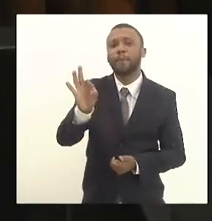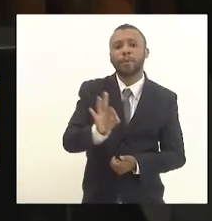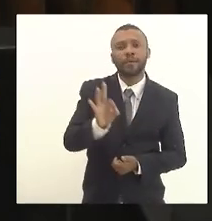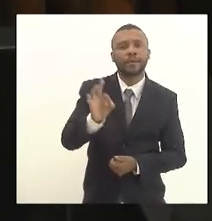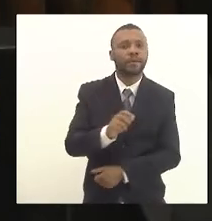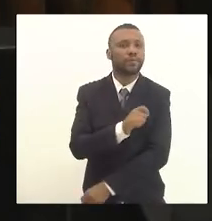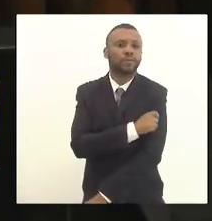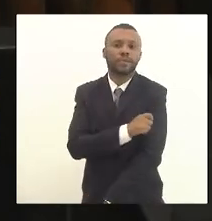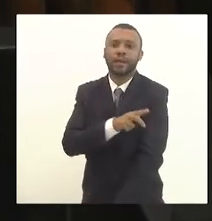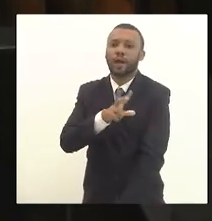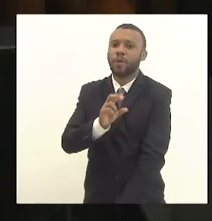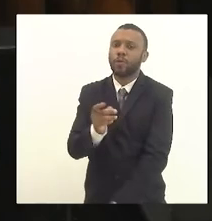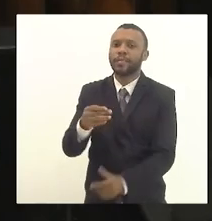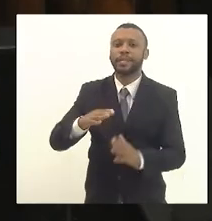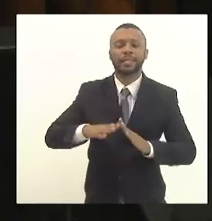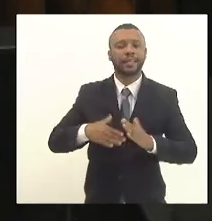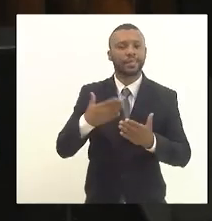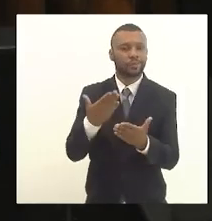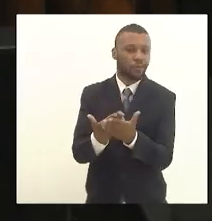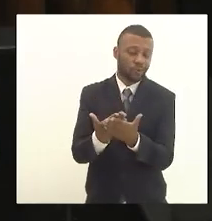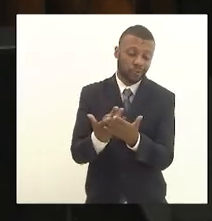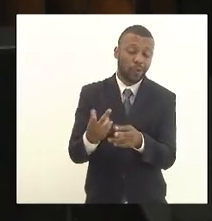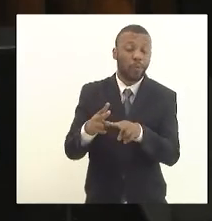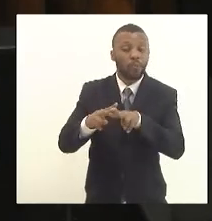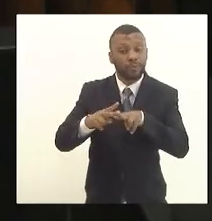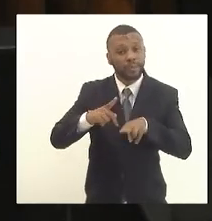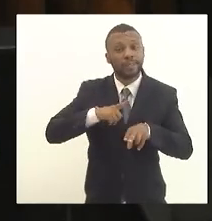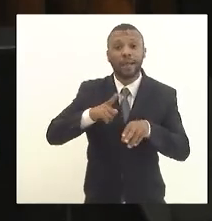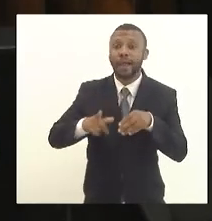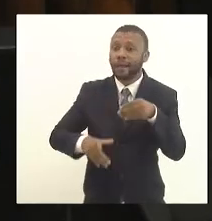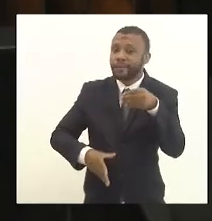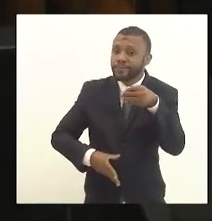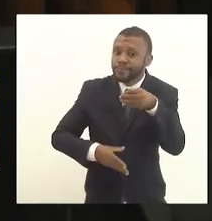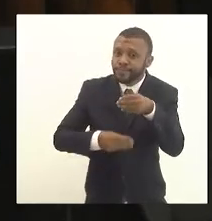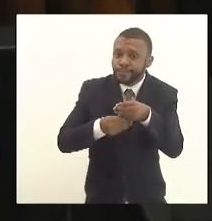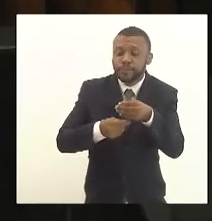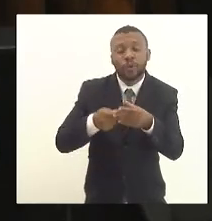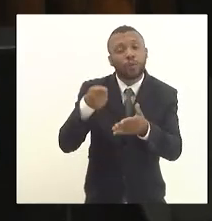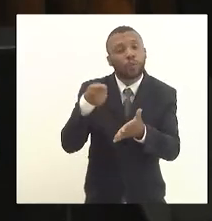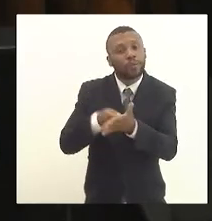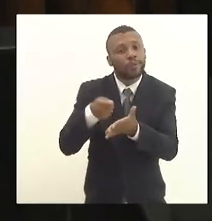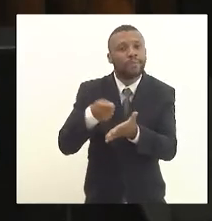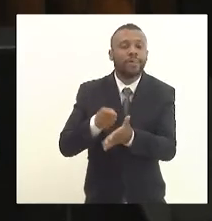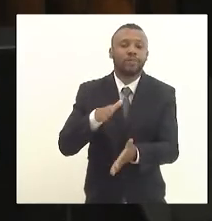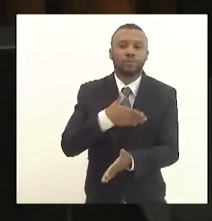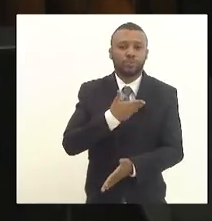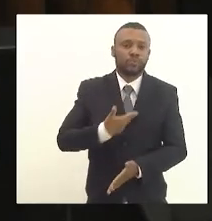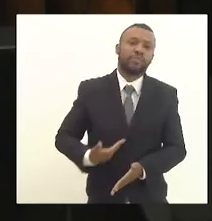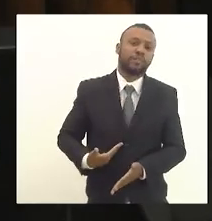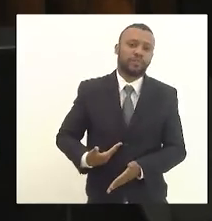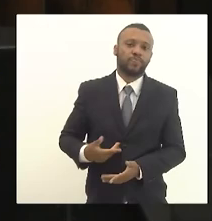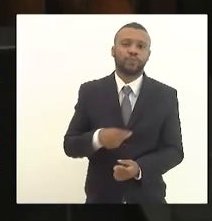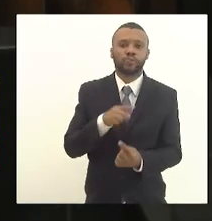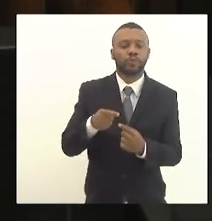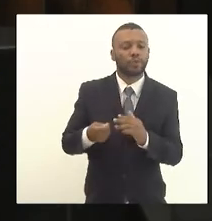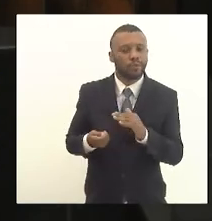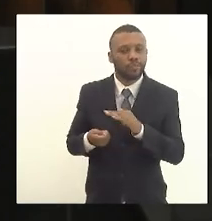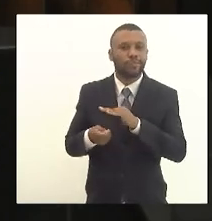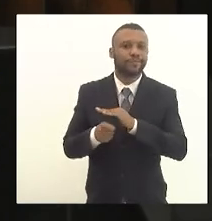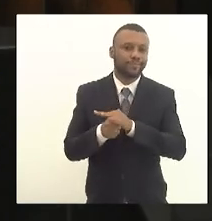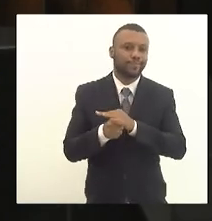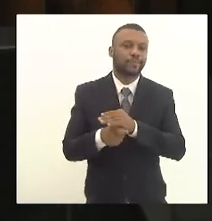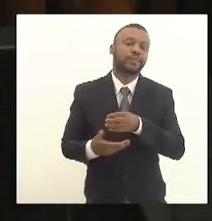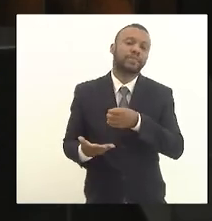que aí é que entra complementarmente o dever de Estado com os investimentos estruturantes.